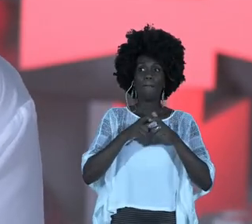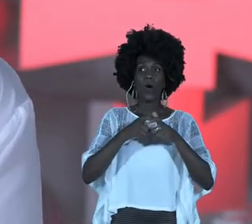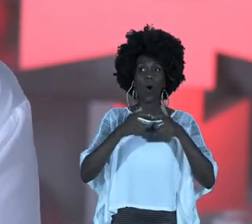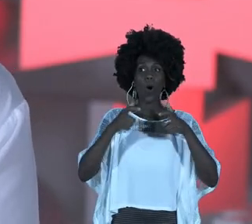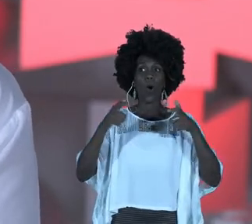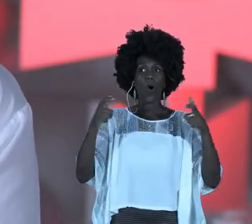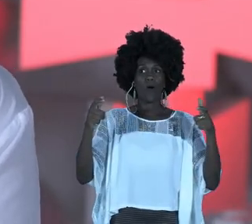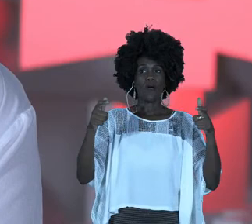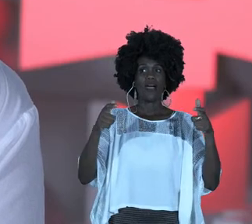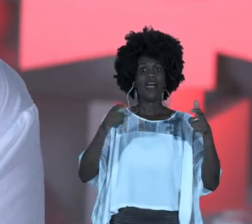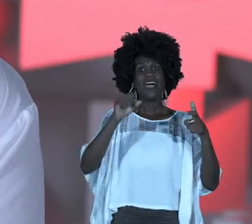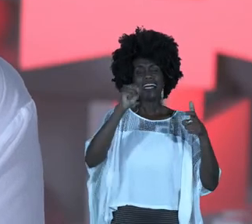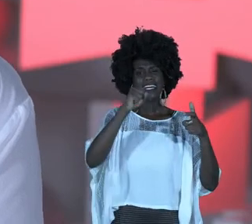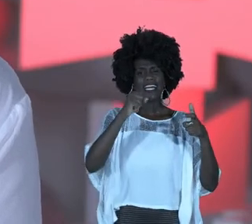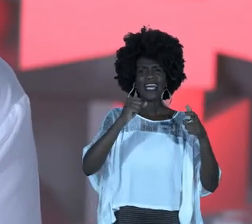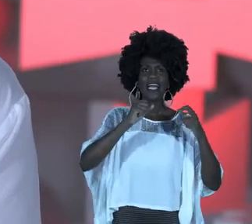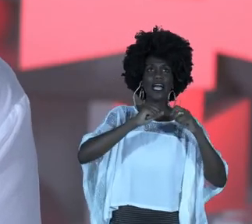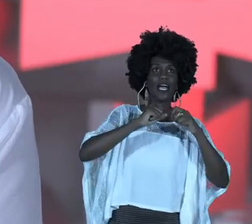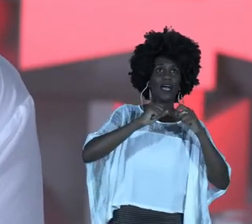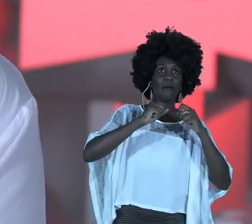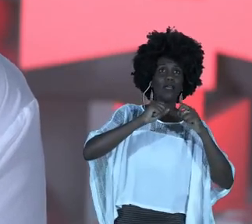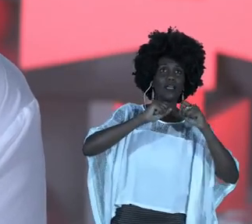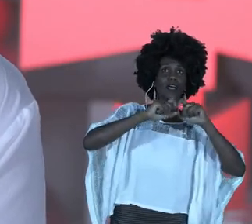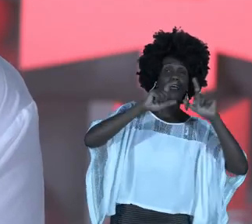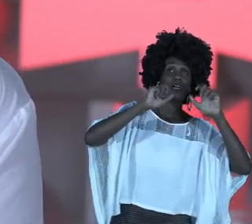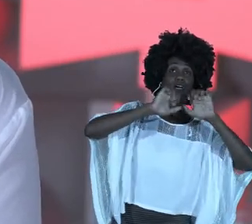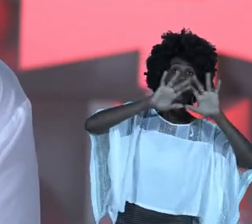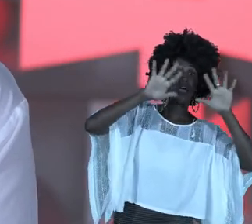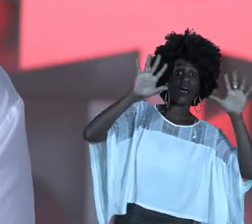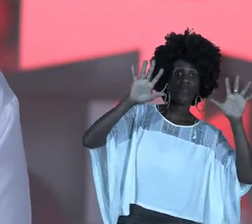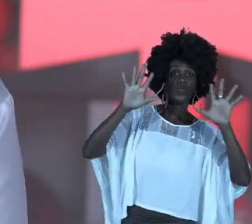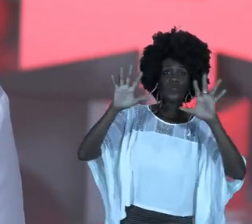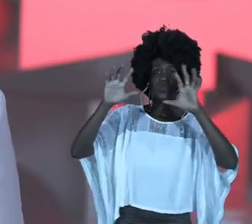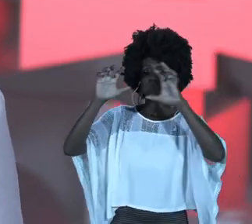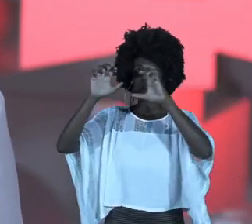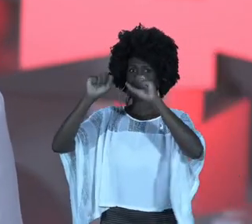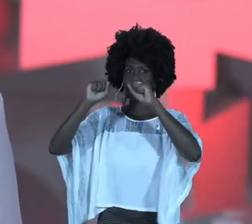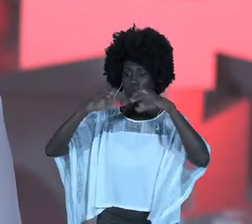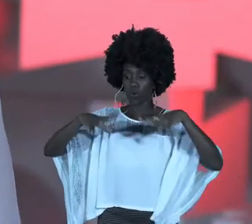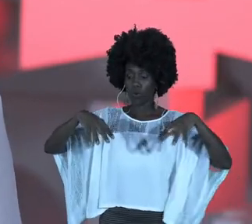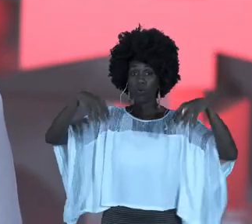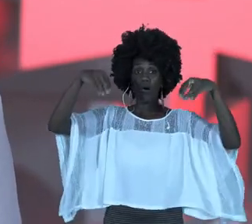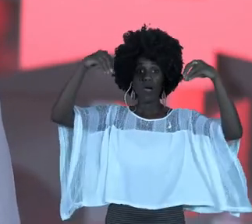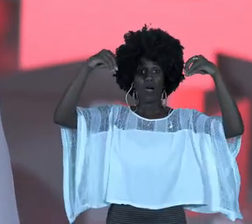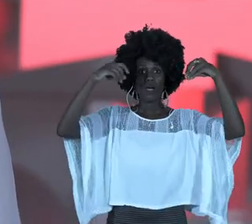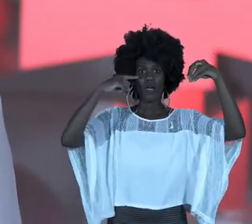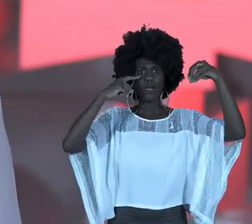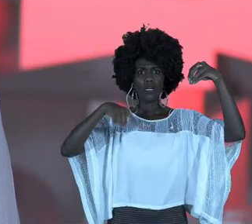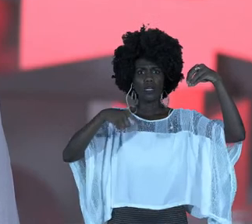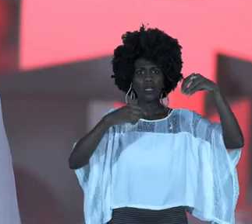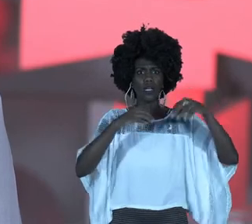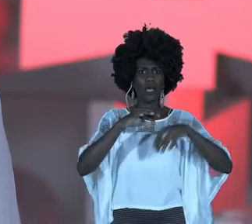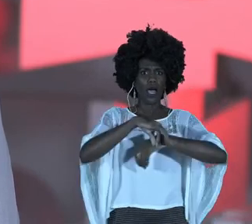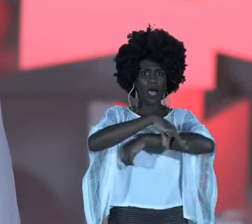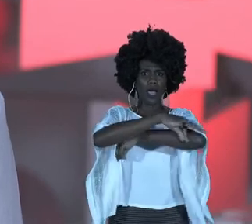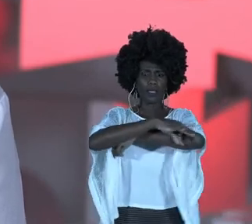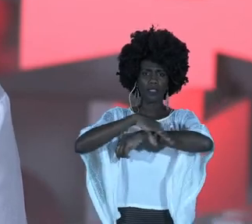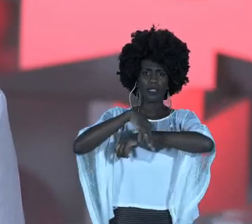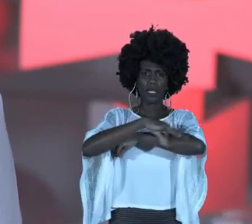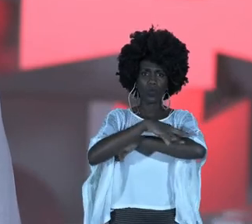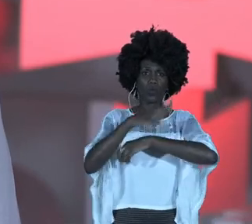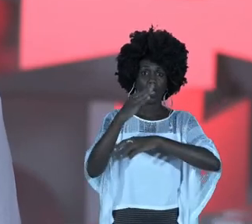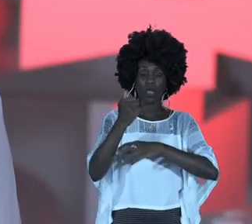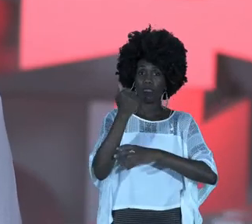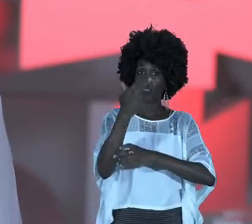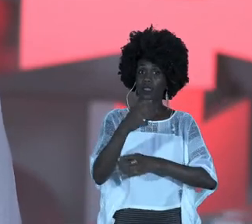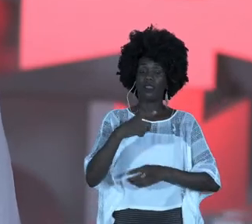volumes, claro e escuro. A arquitetura do castelo, ela, atrás dessa edificação,